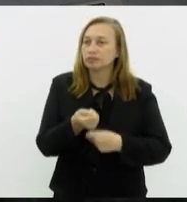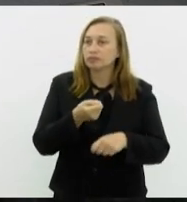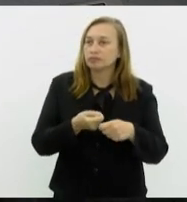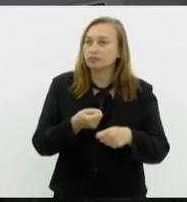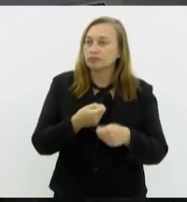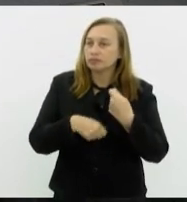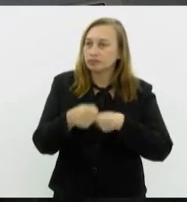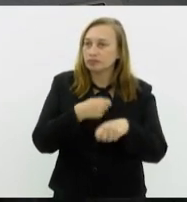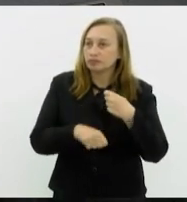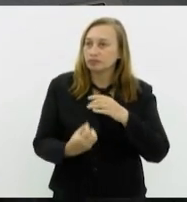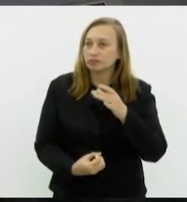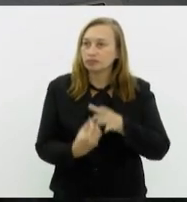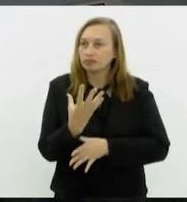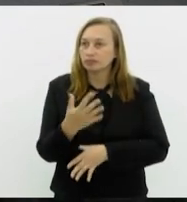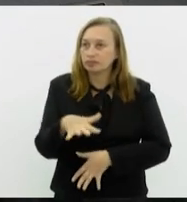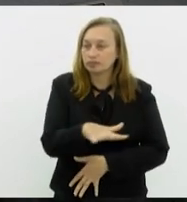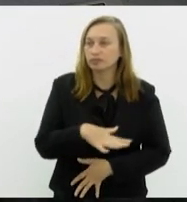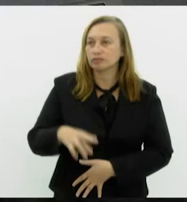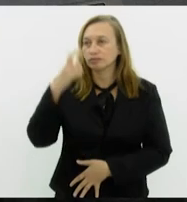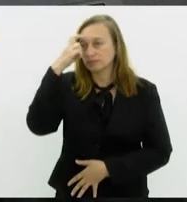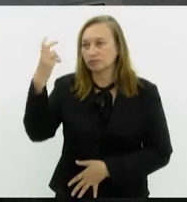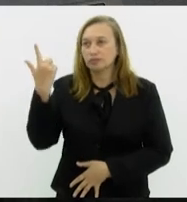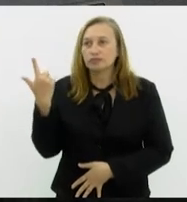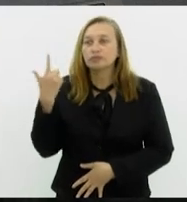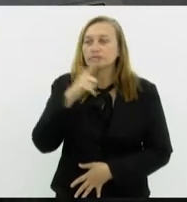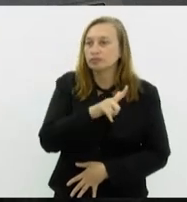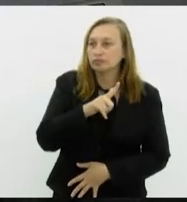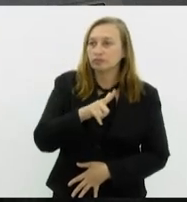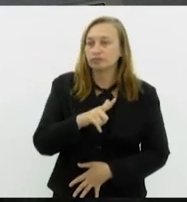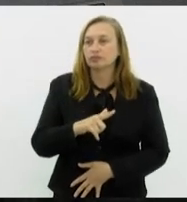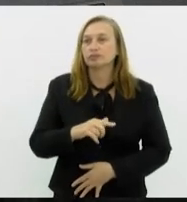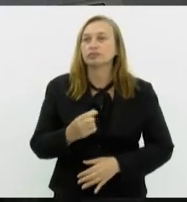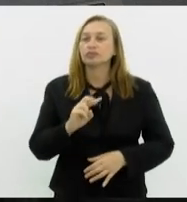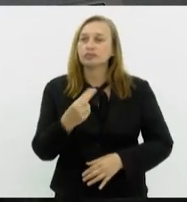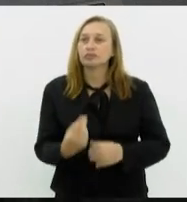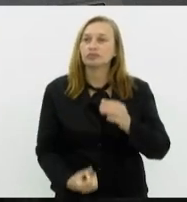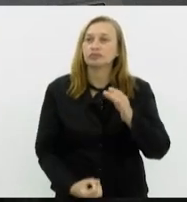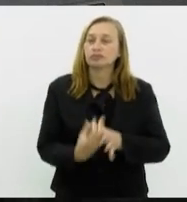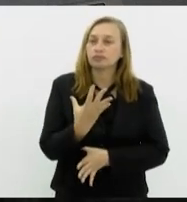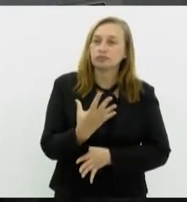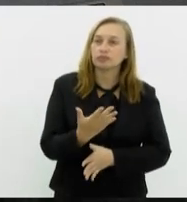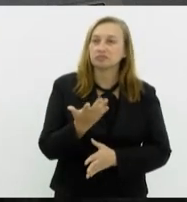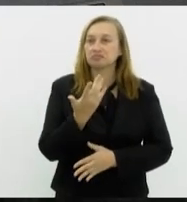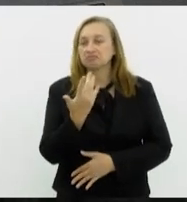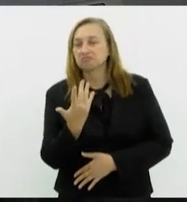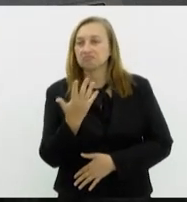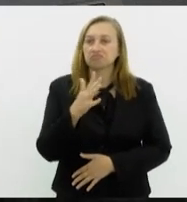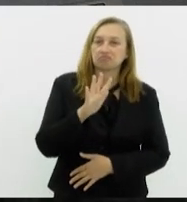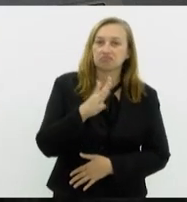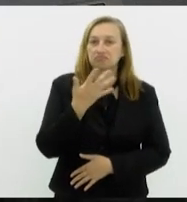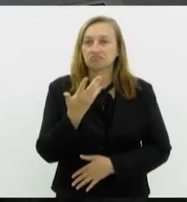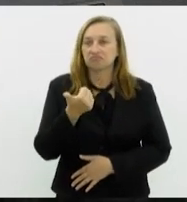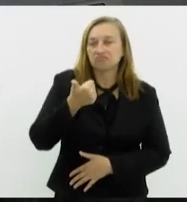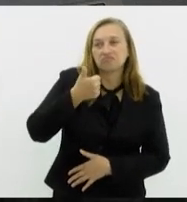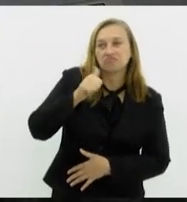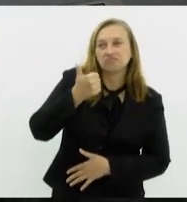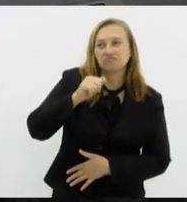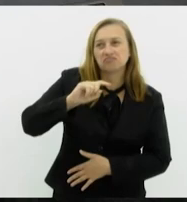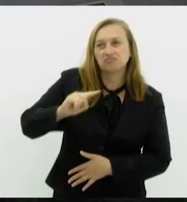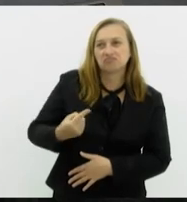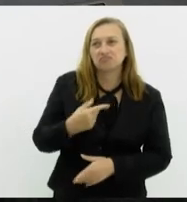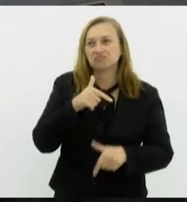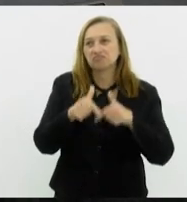criativa e o setor cultural conseguiu manter ou criar aproximadamente 11 mil